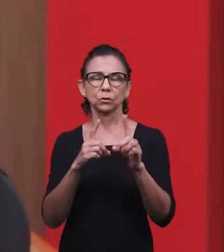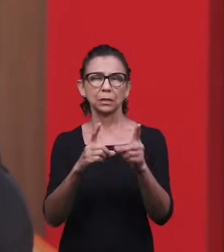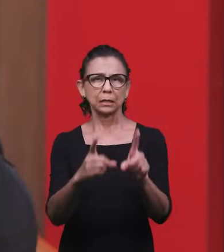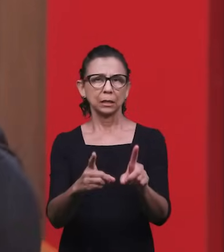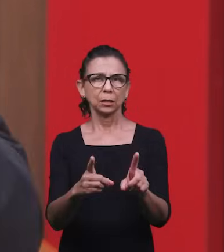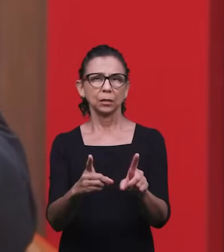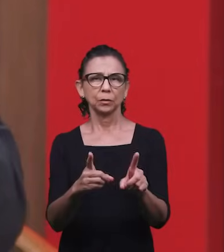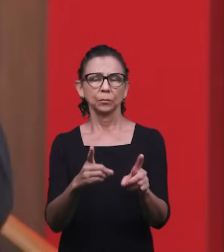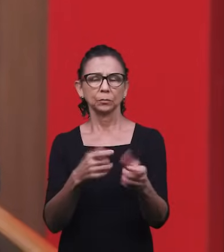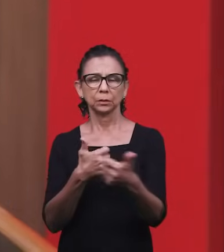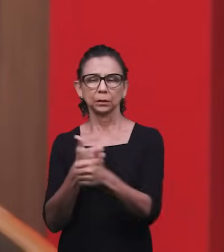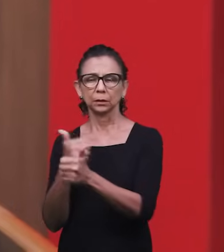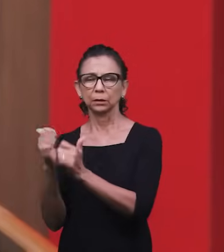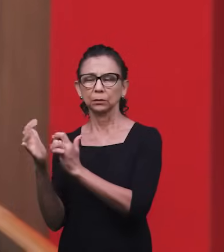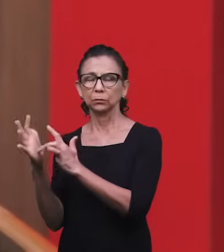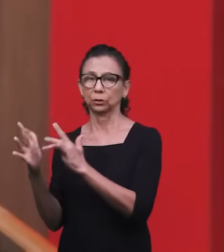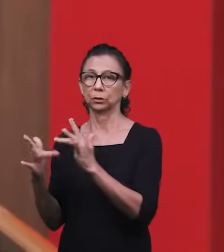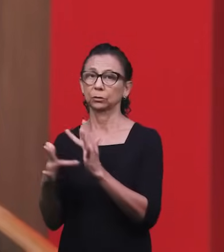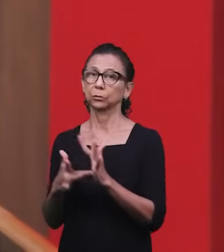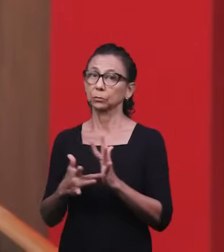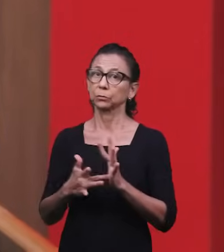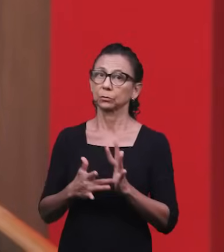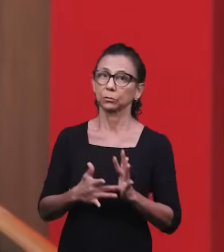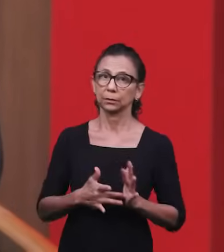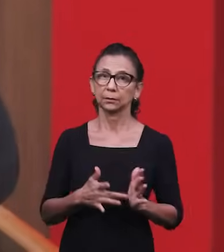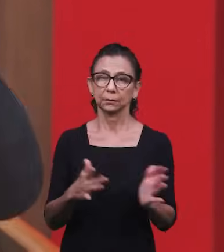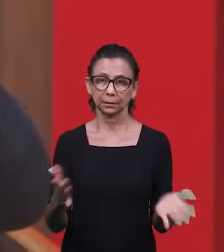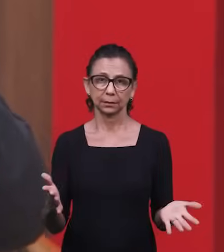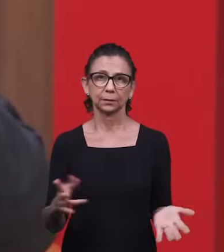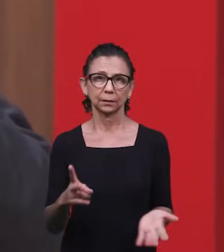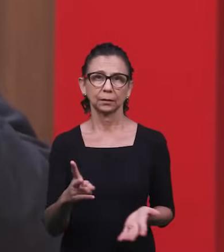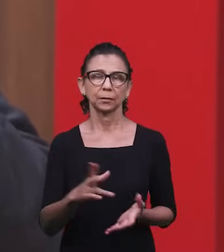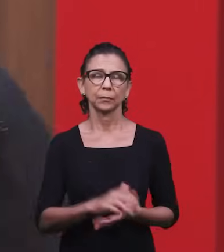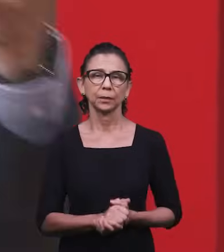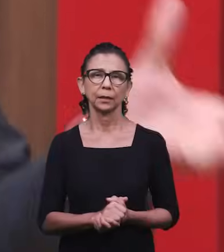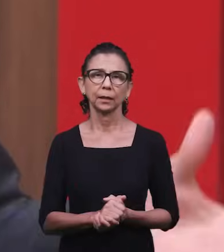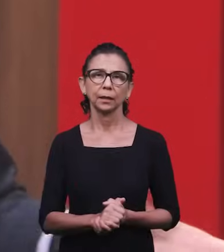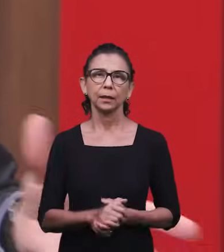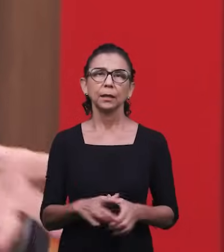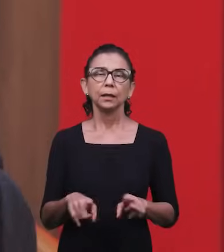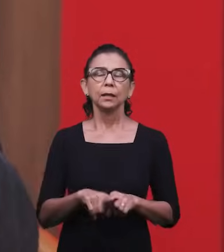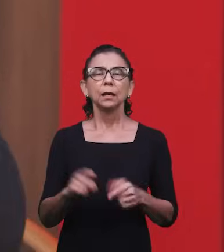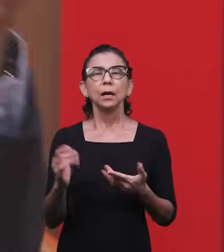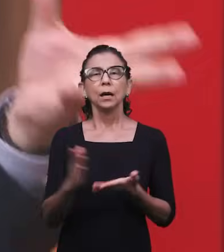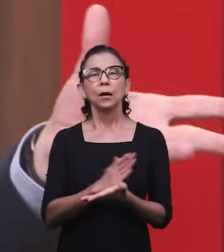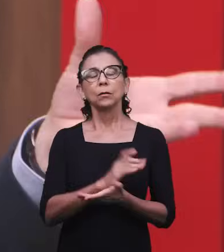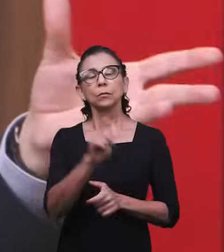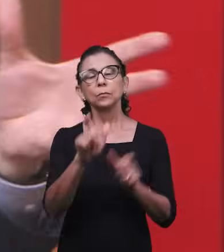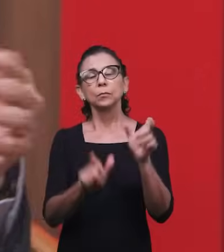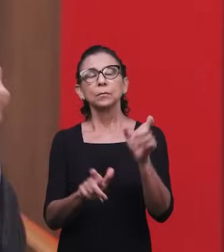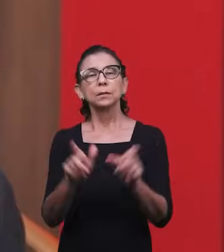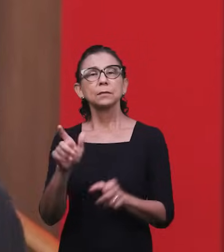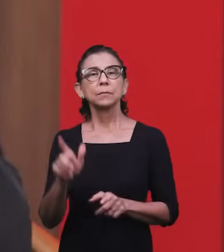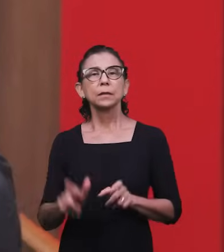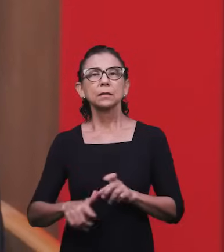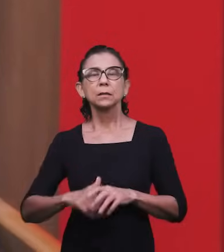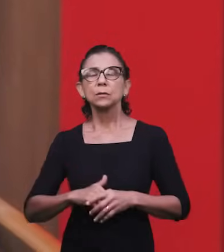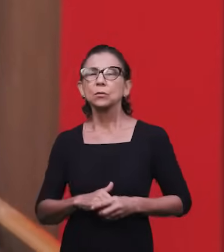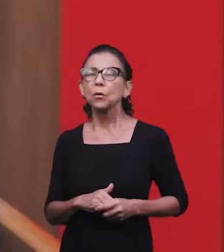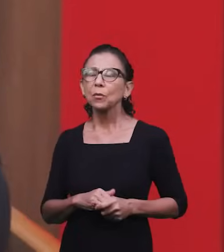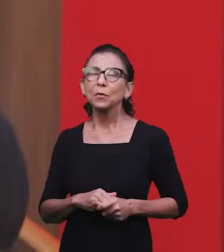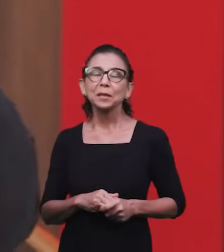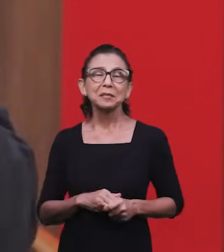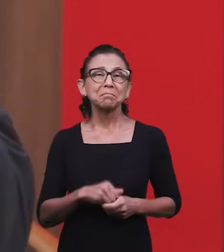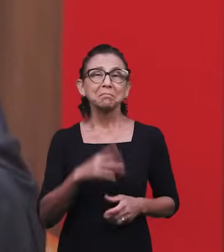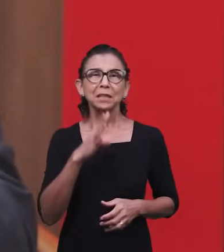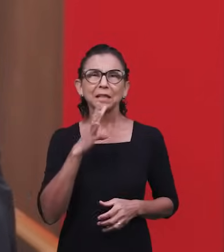Senhor, mesmo sem conhecer nada da palavra ou quase nada, a pessoa